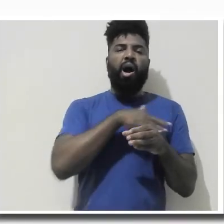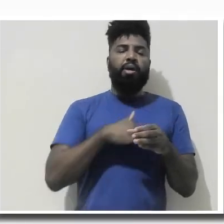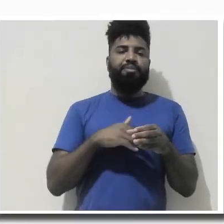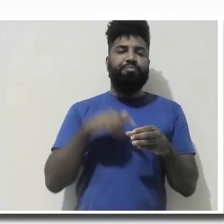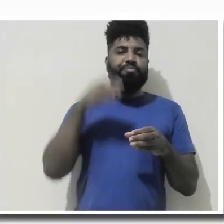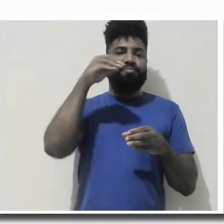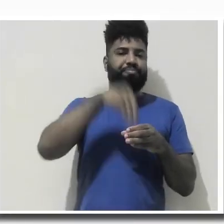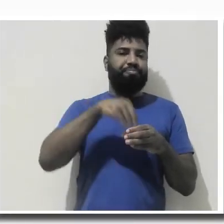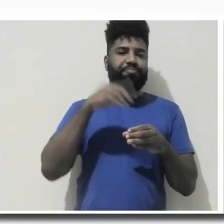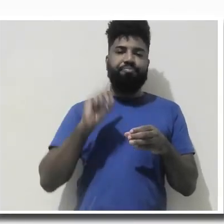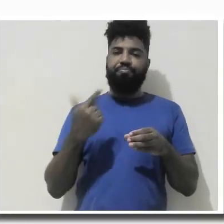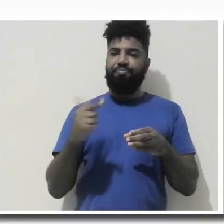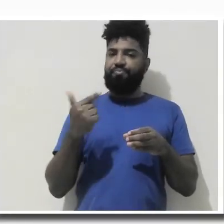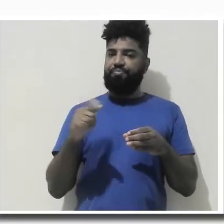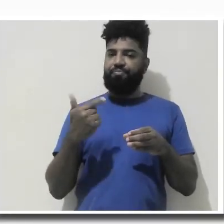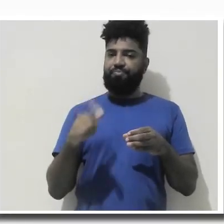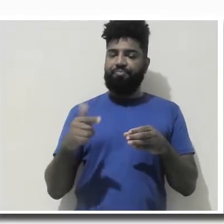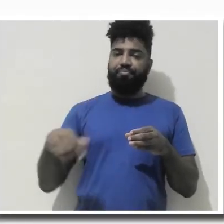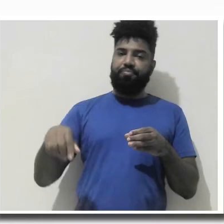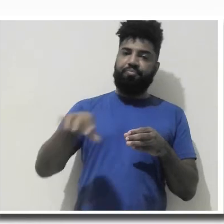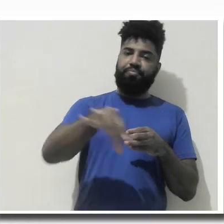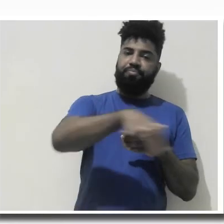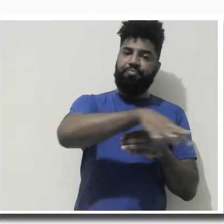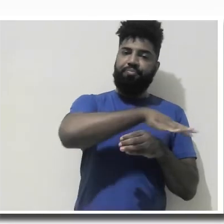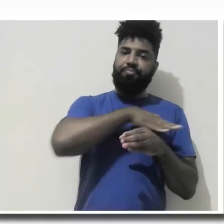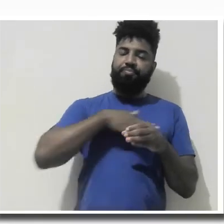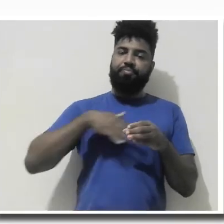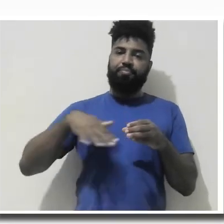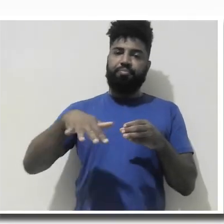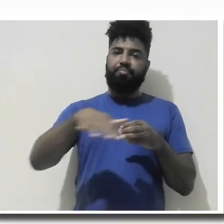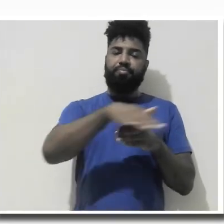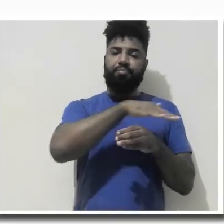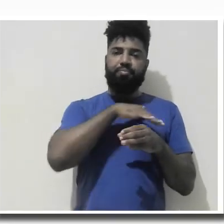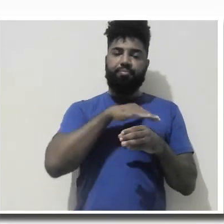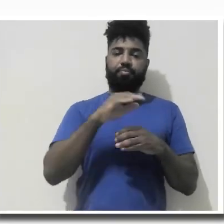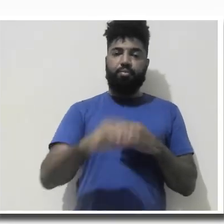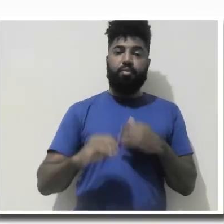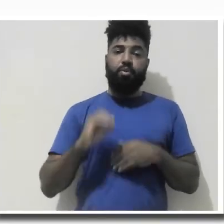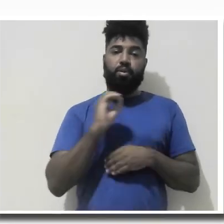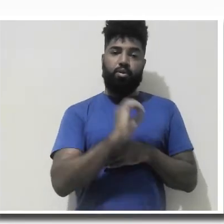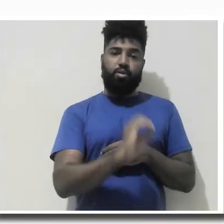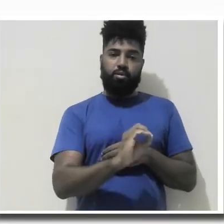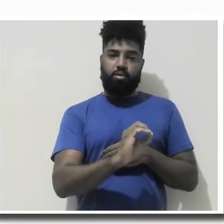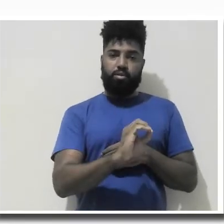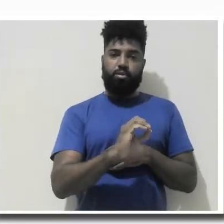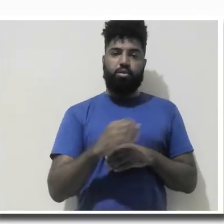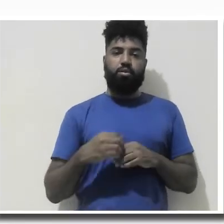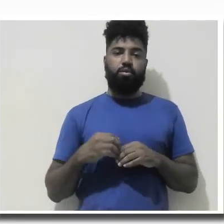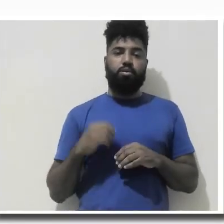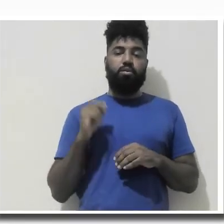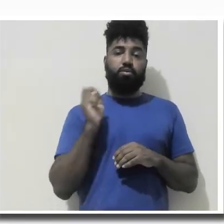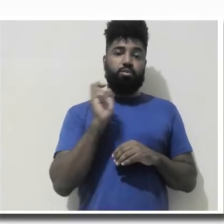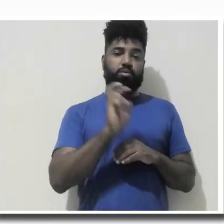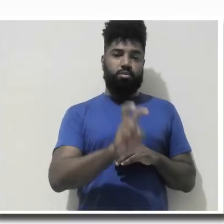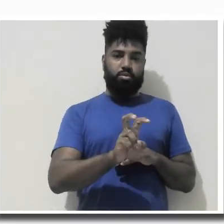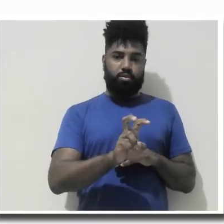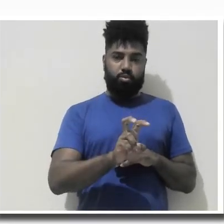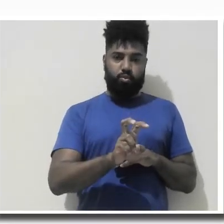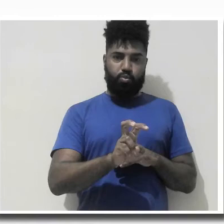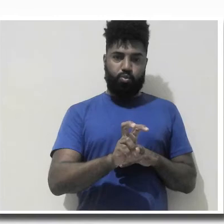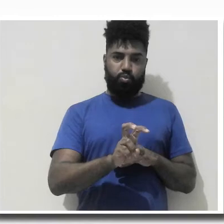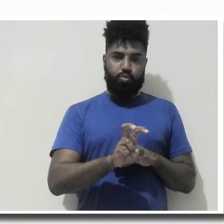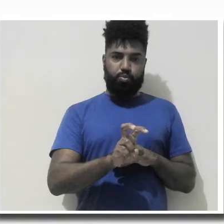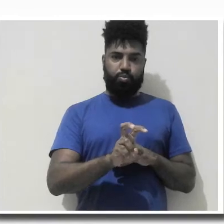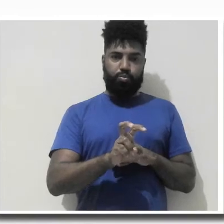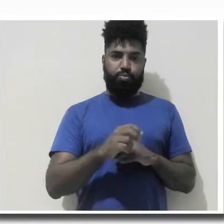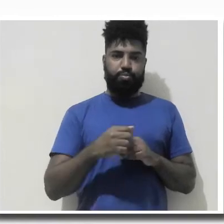estão presentes em A. Então, o elemento 0, o elemento 5,